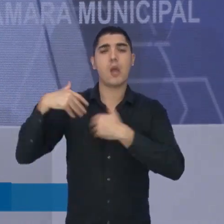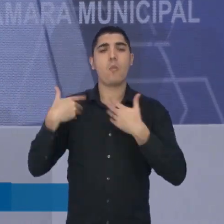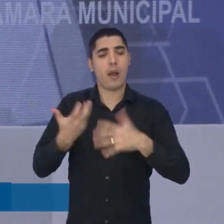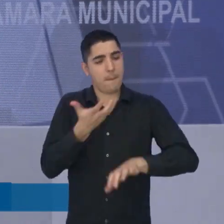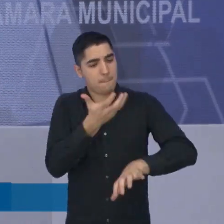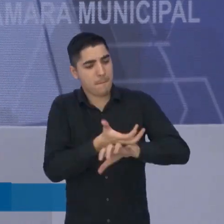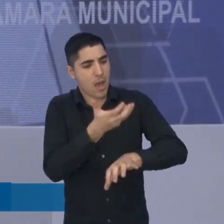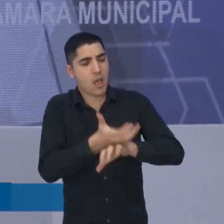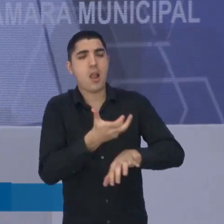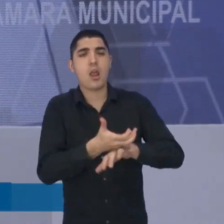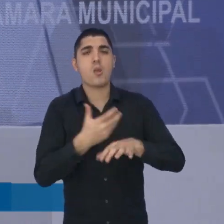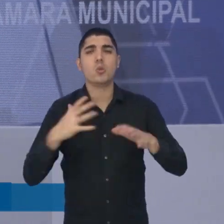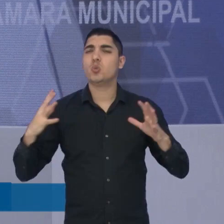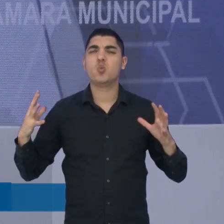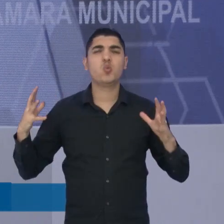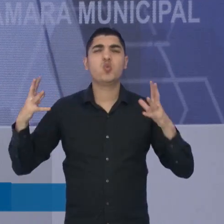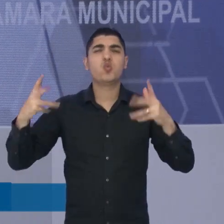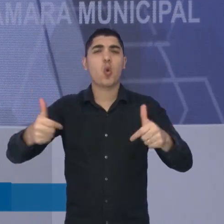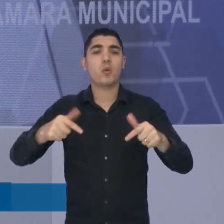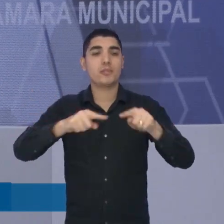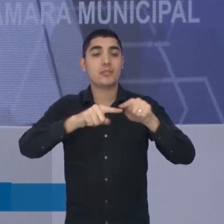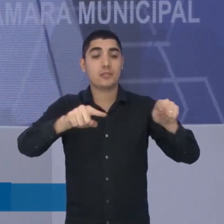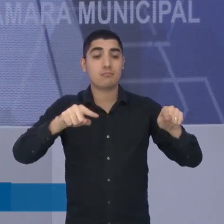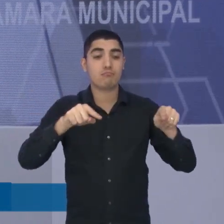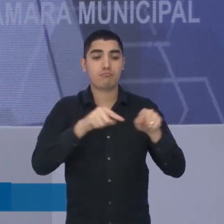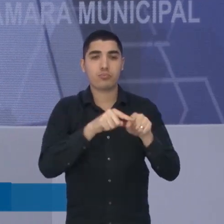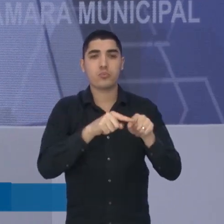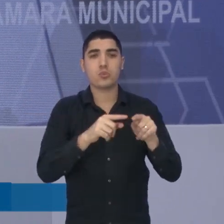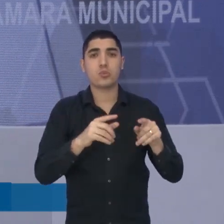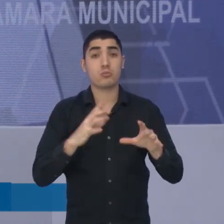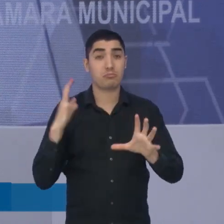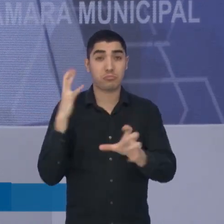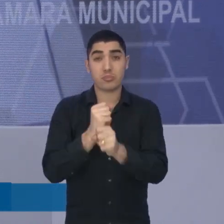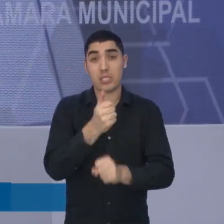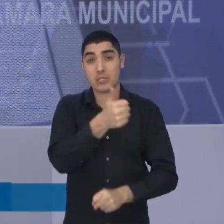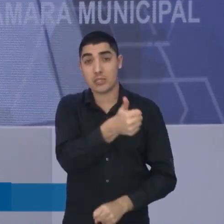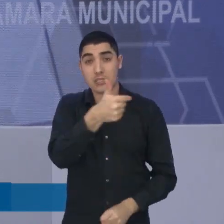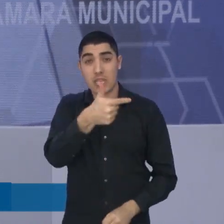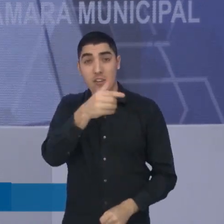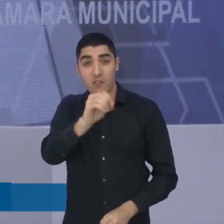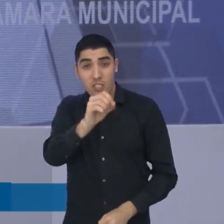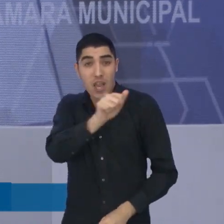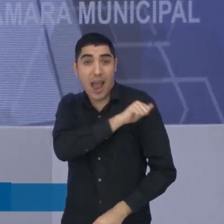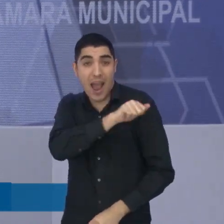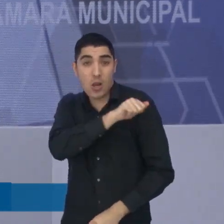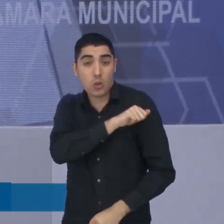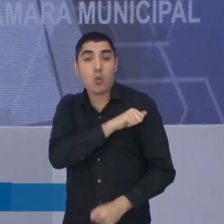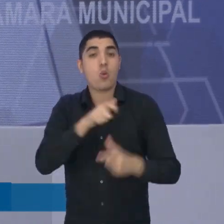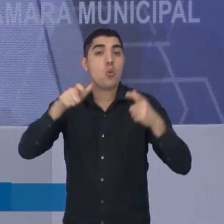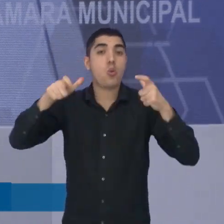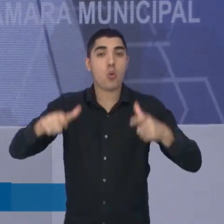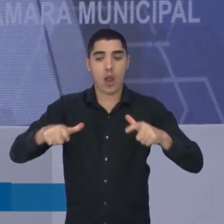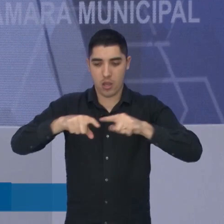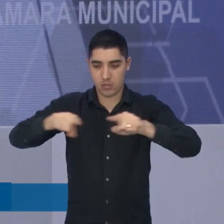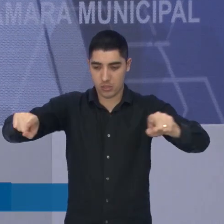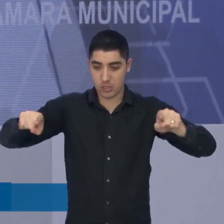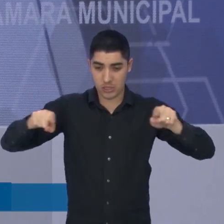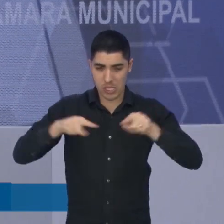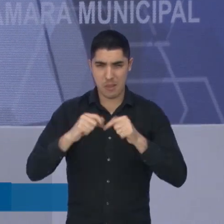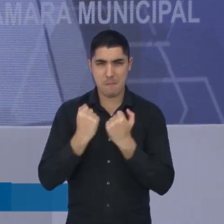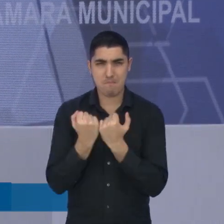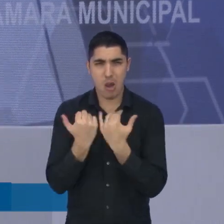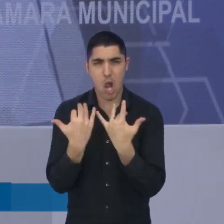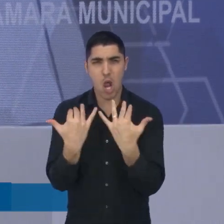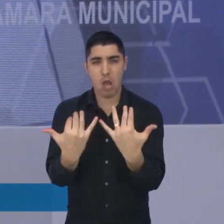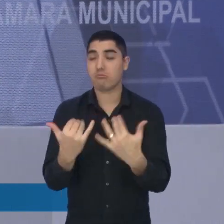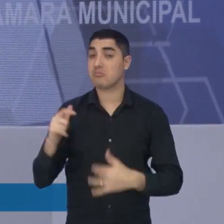para todas as turmas do ITA, 120 alunos num auditório, e ele acompanhava de